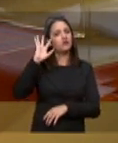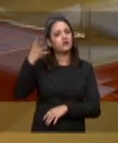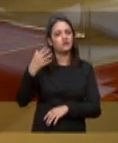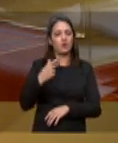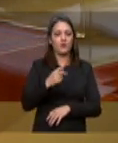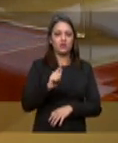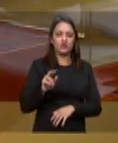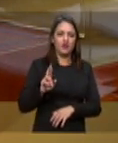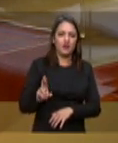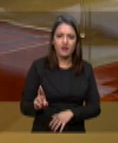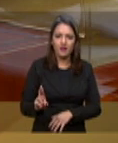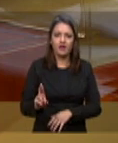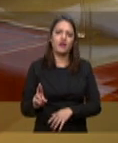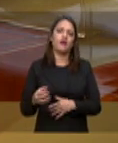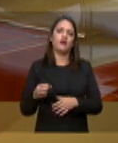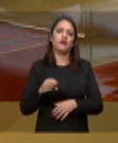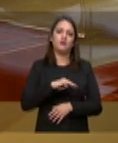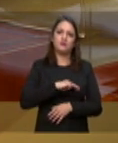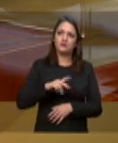do Ministério Público Federal,